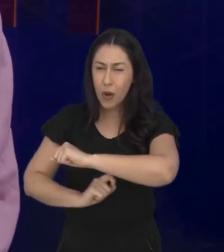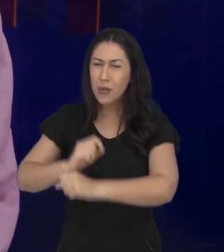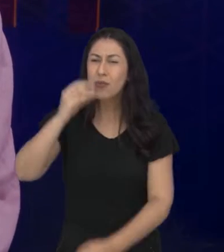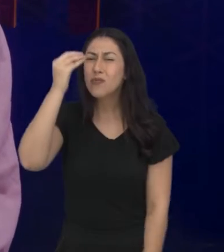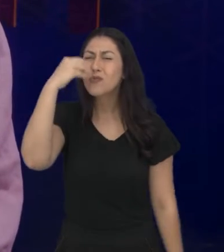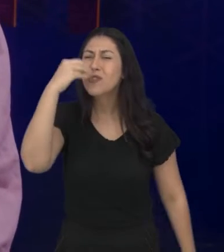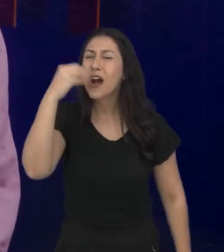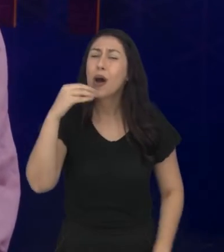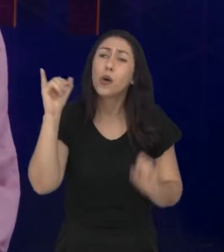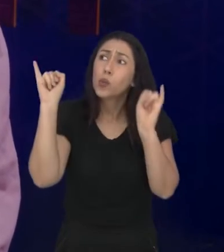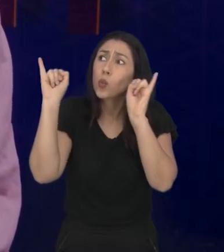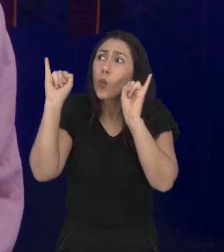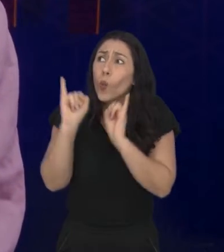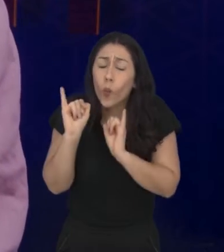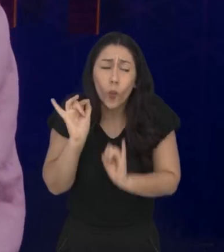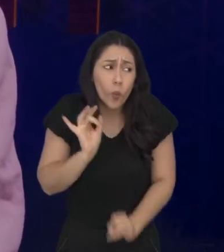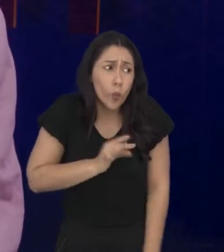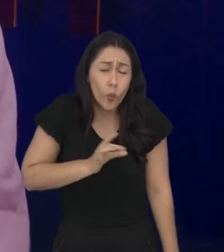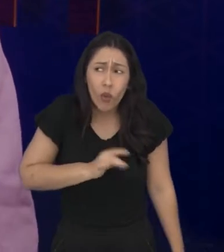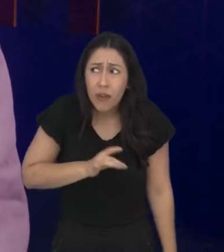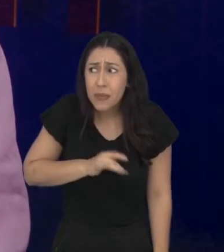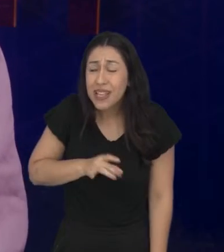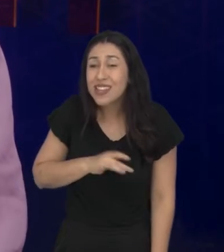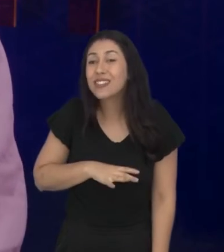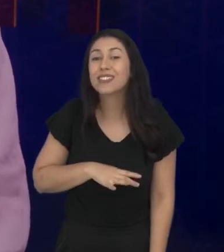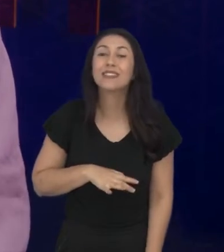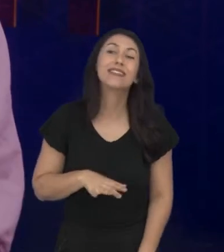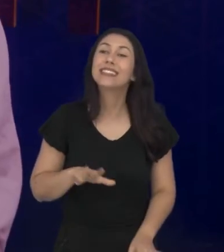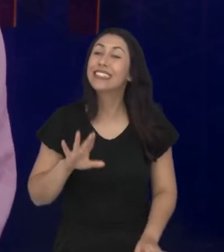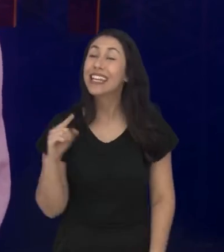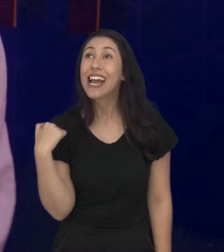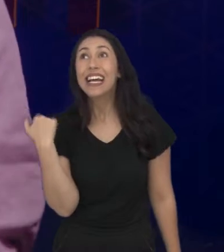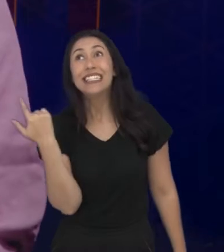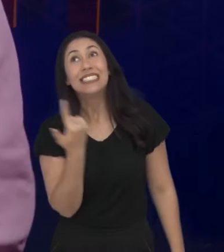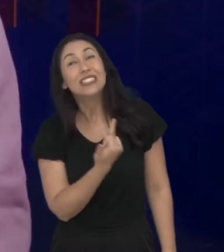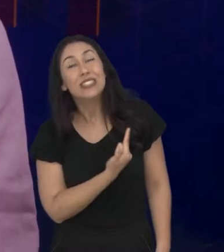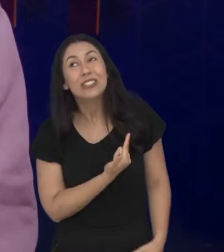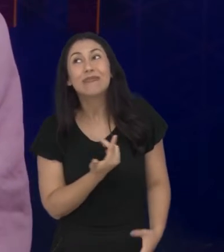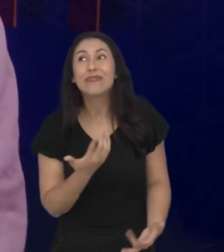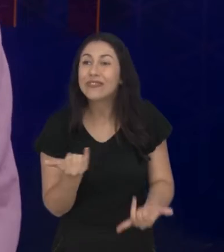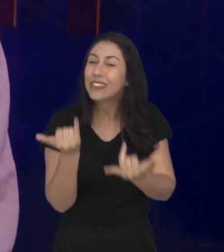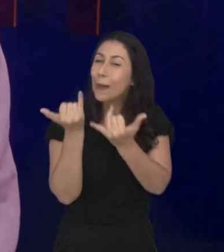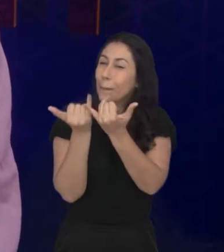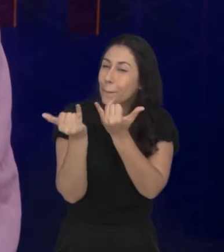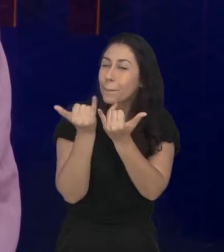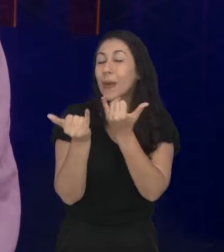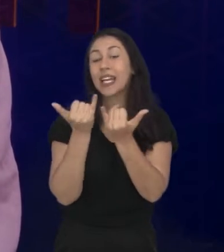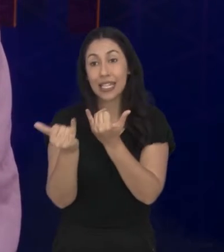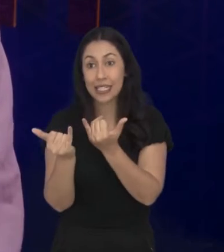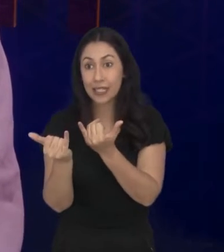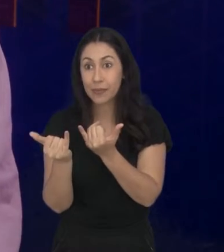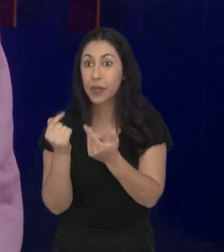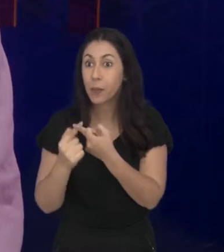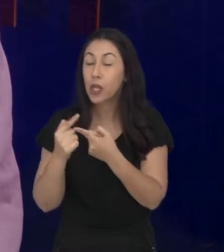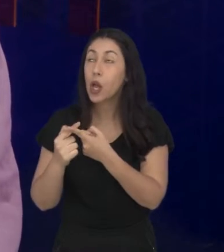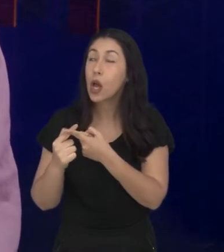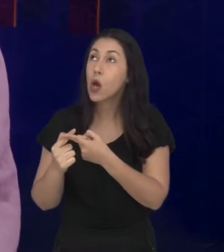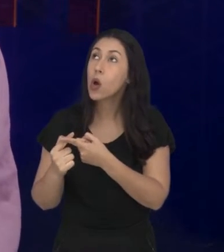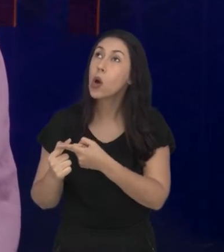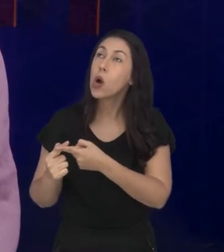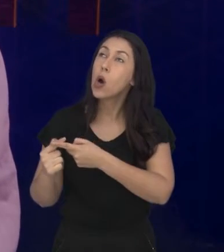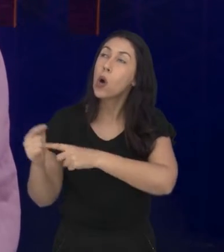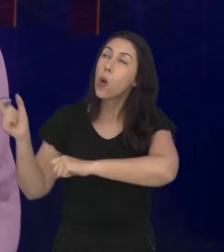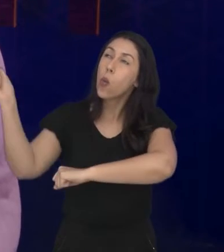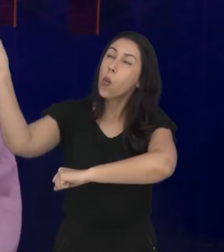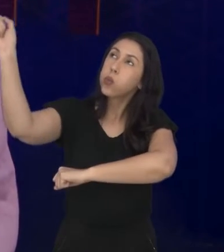madrugada ele tá magrinho, medroso e tal. E a gente é mais ou menos assim. Enquanto tá sol, o